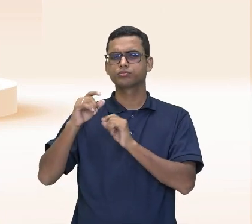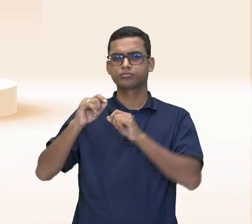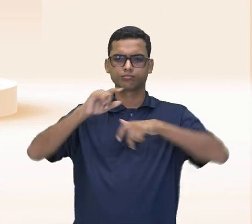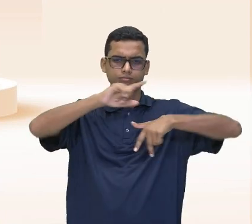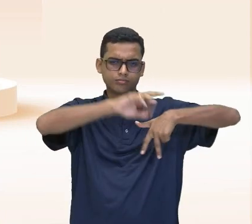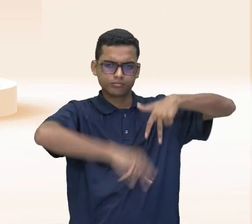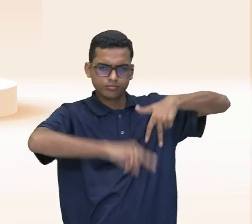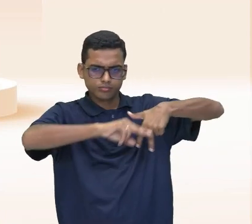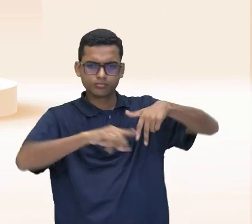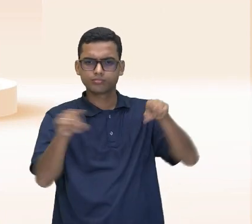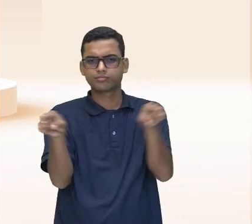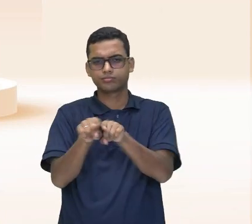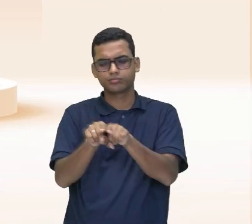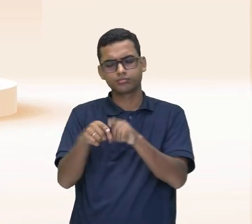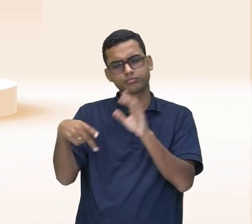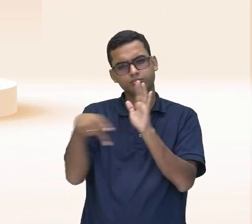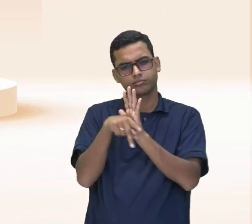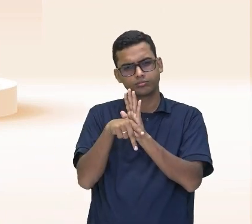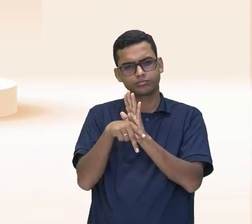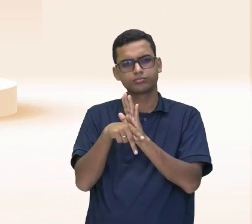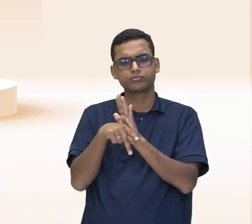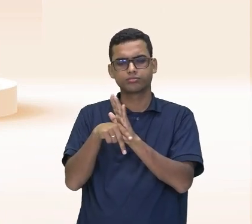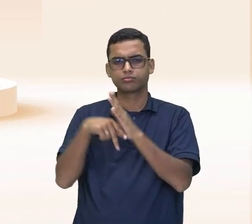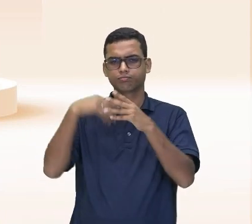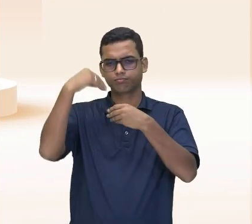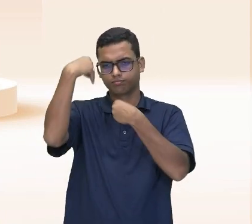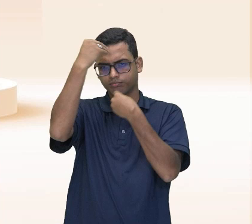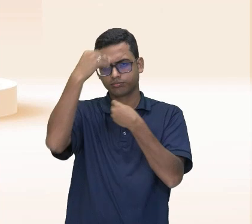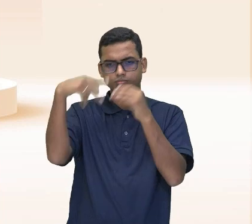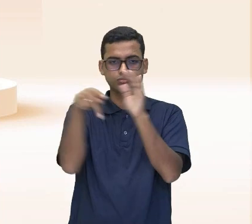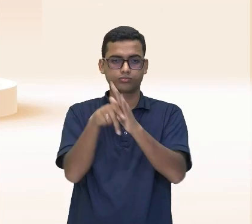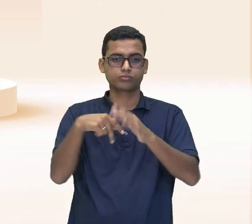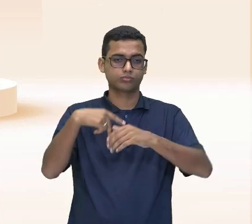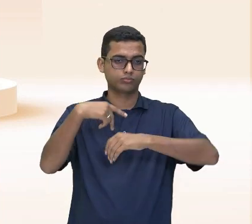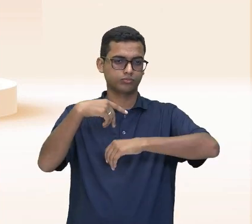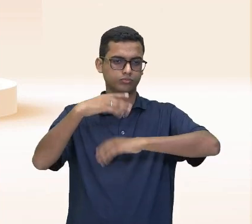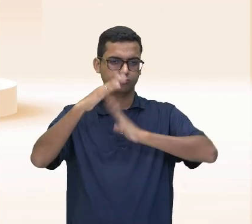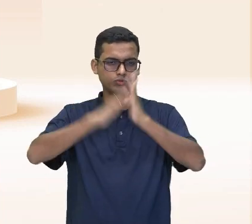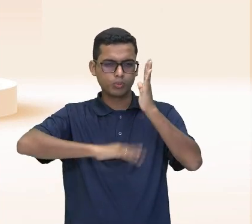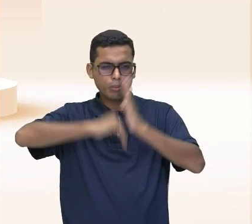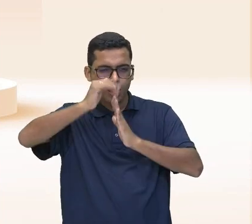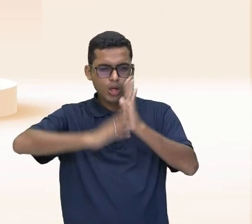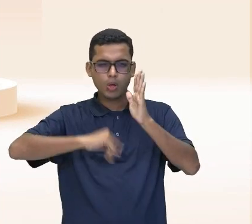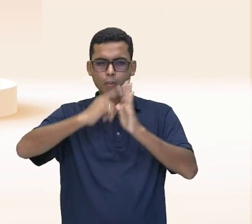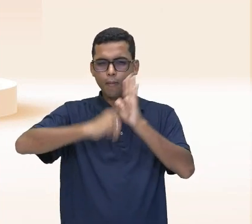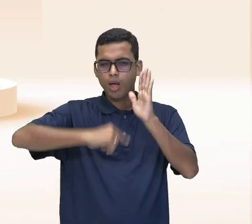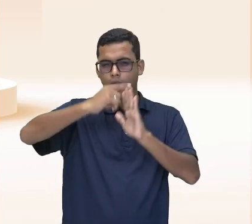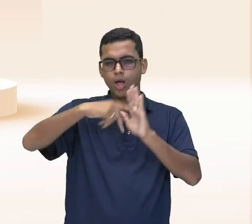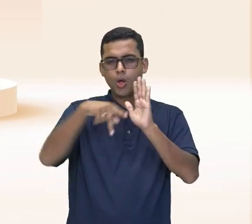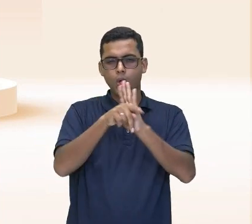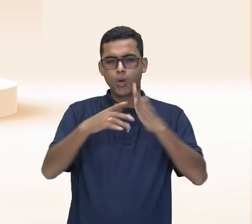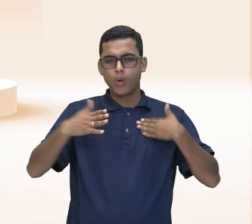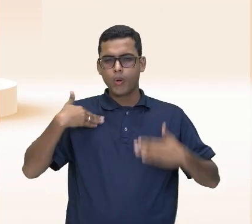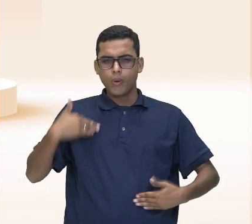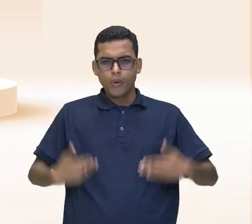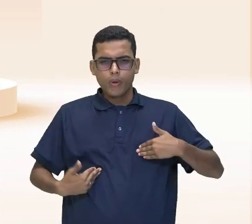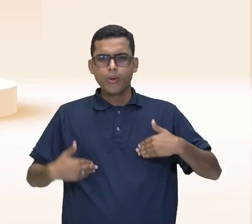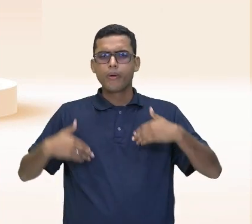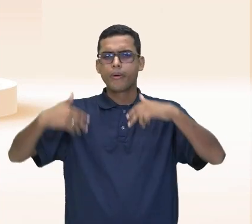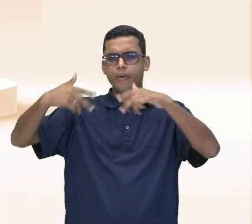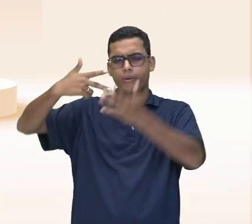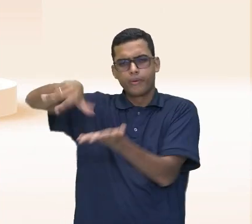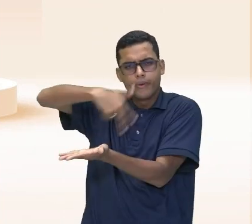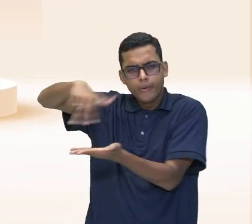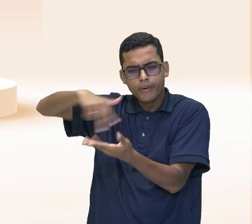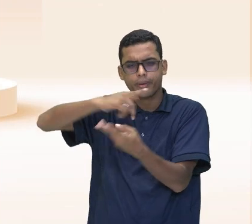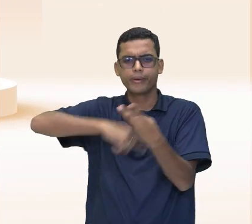sexualidade. As pinturas corporais, por exemplo. Né? Quando a gente fala aqui, ó, pinturas corporais, as danças, os